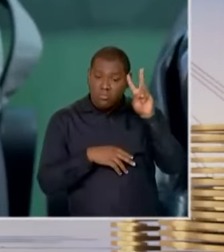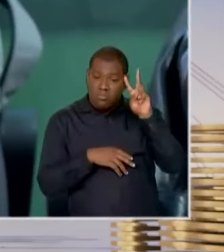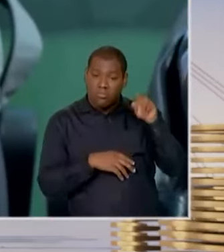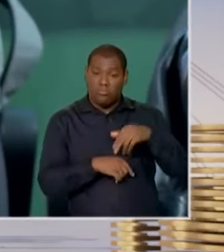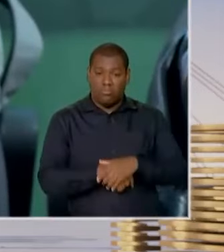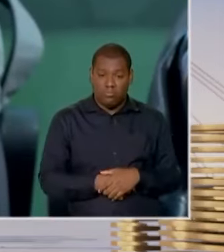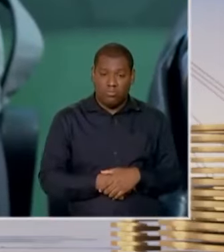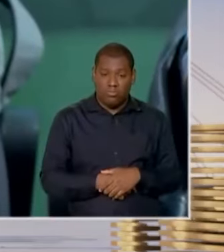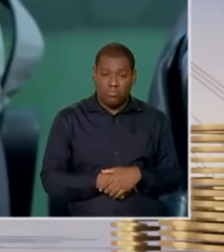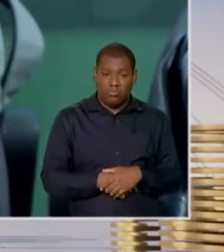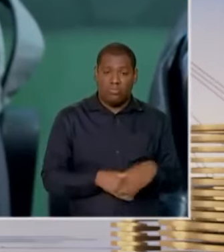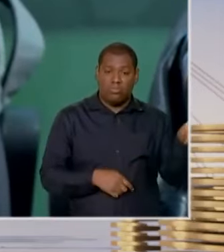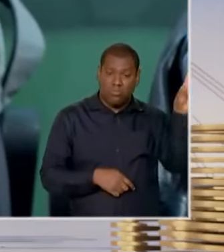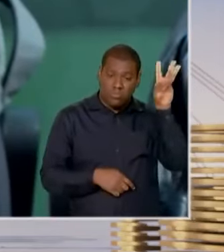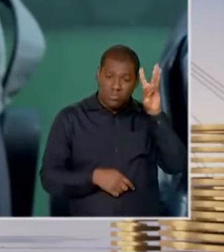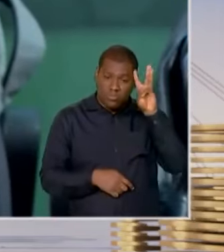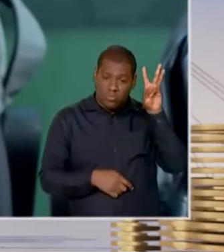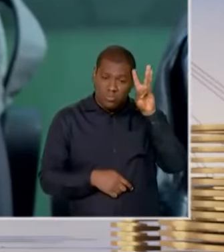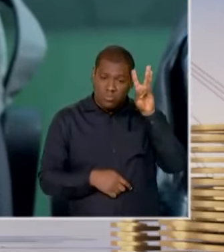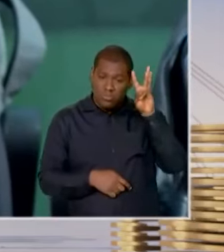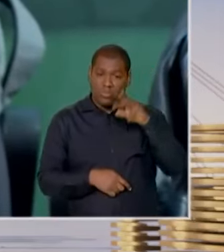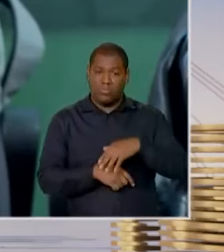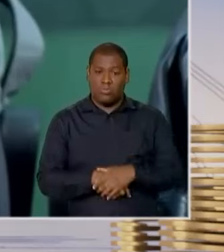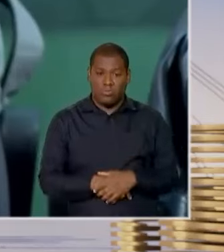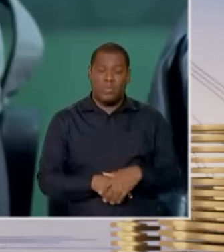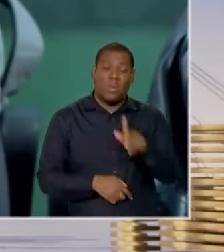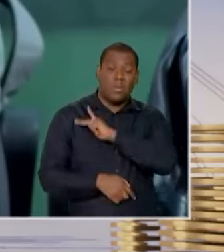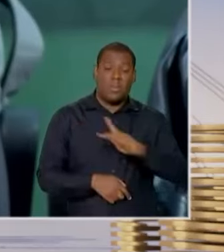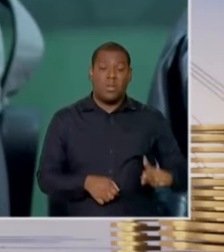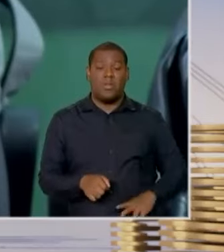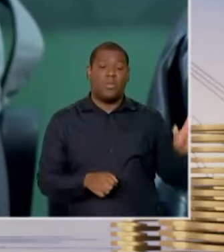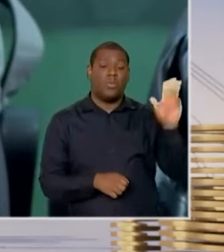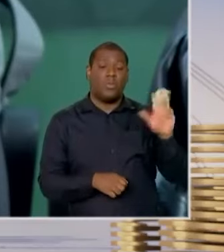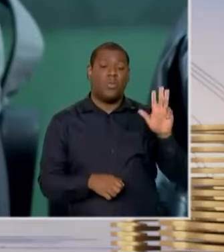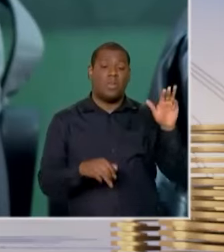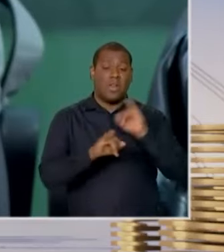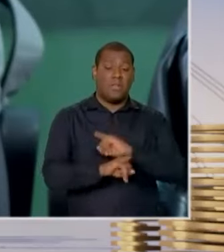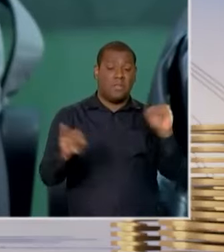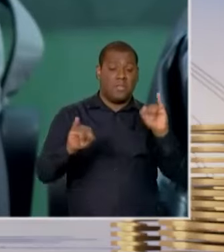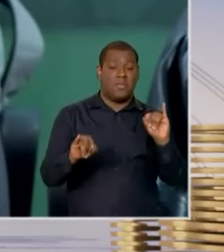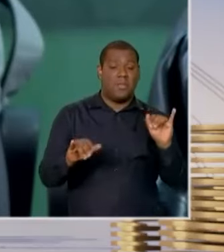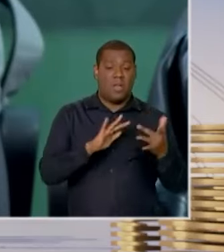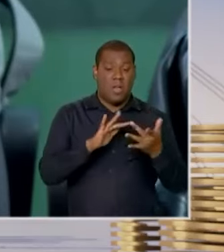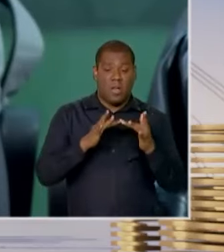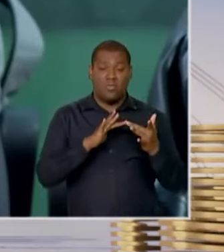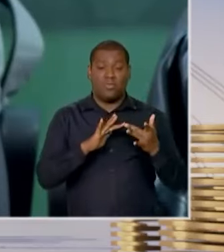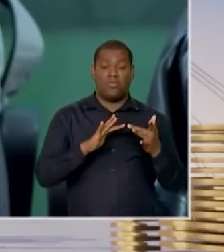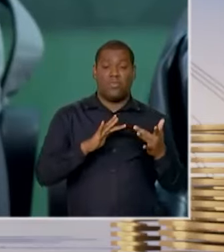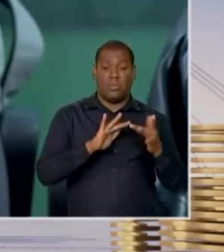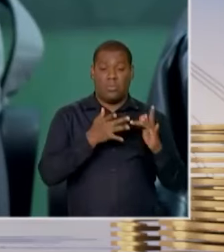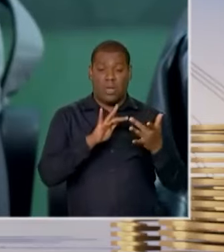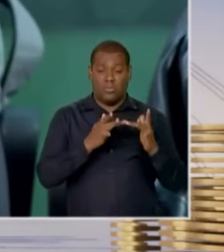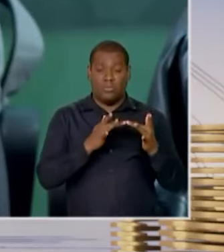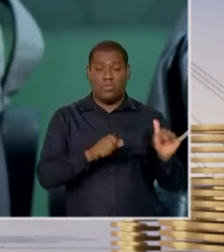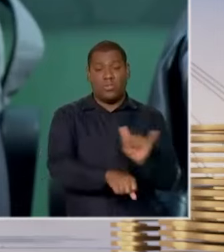300 mil pessoas em abrigos. E esses abrigos, vai ser necessário buscar uma solução até que essas